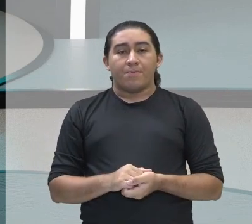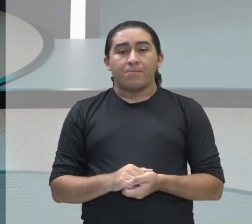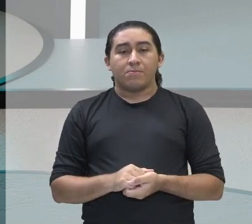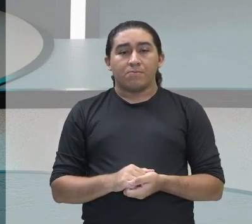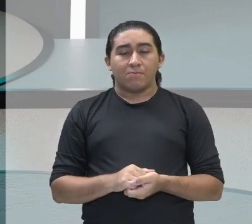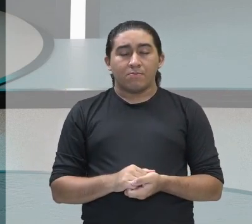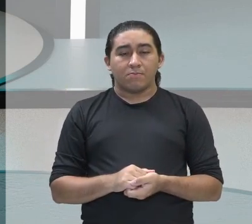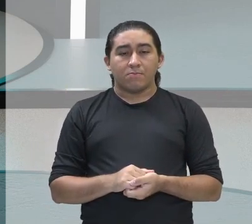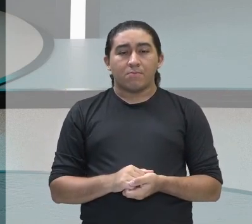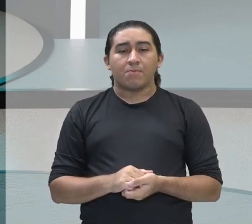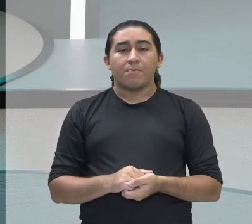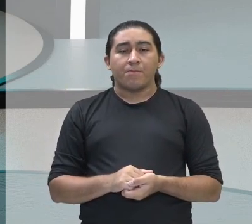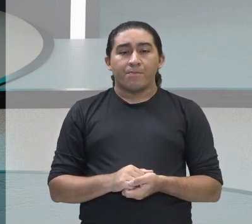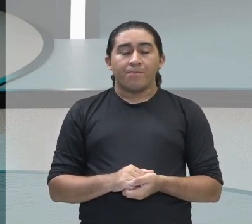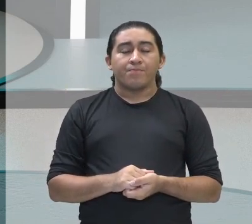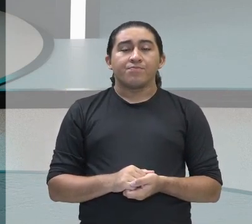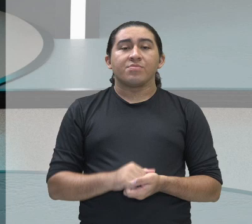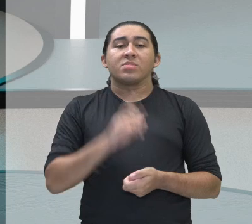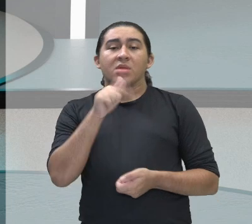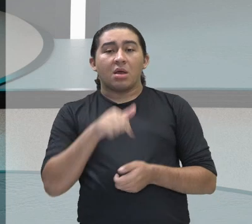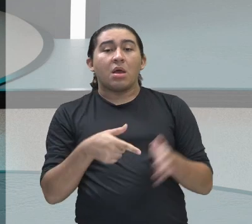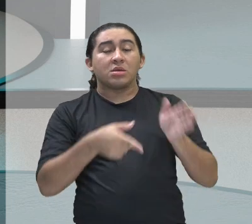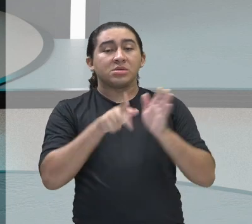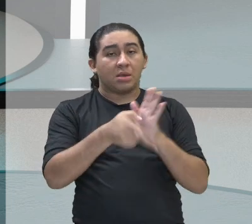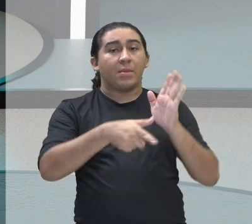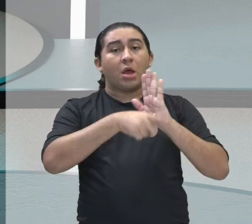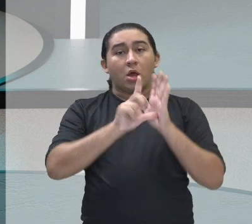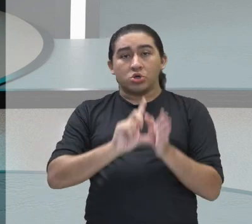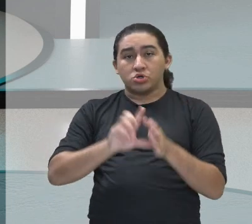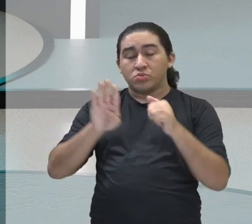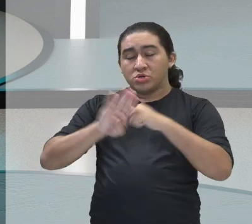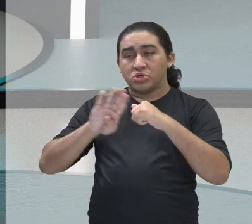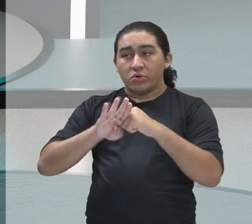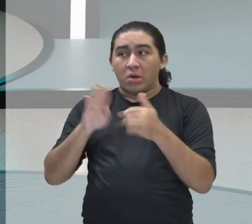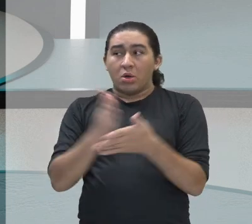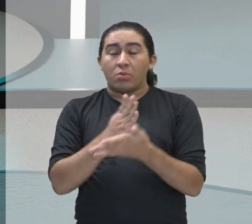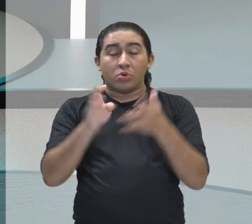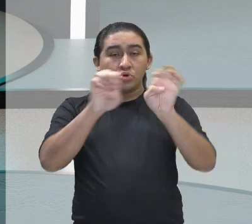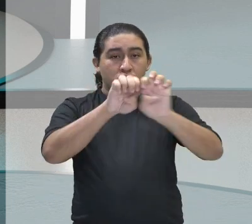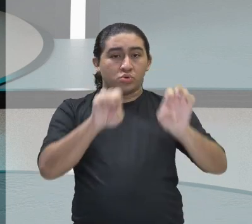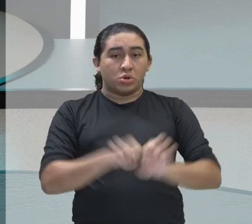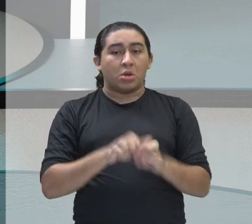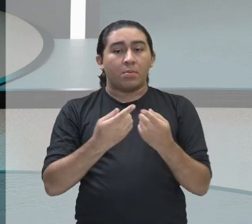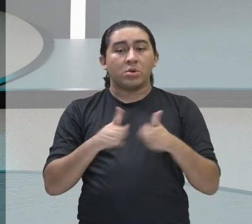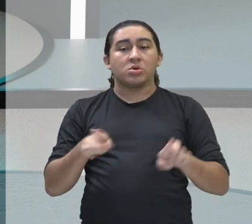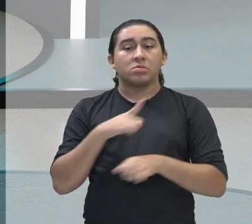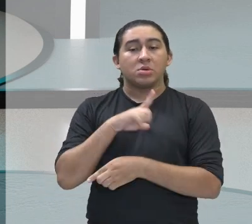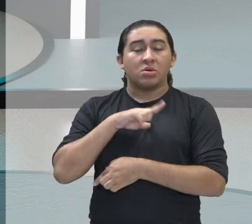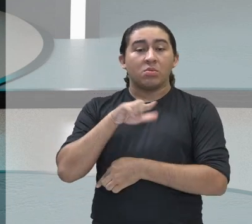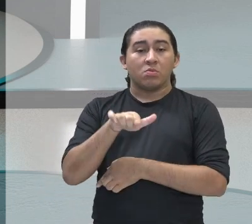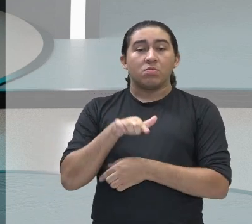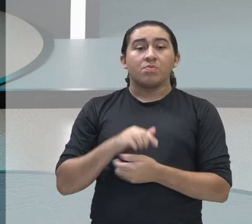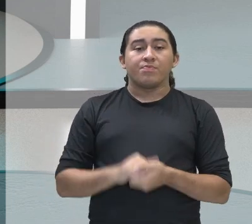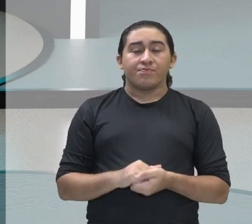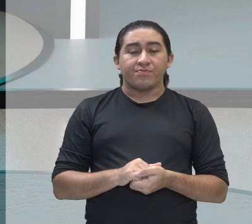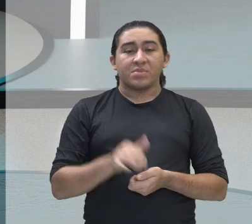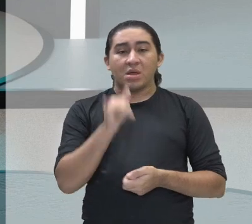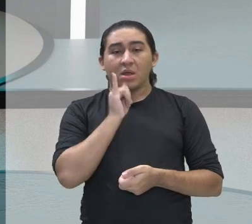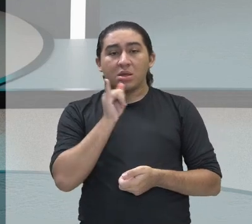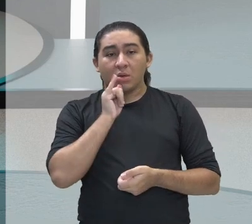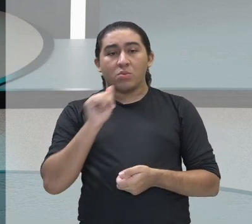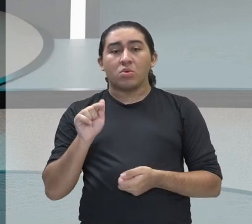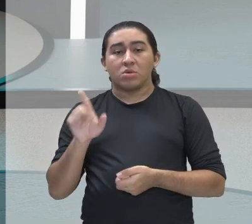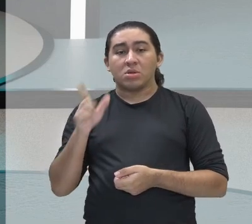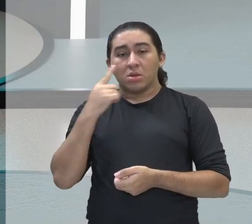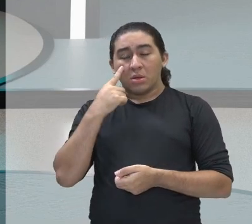normalmente vem antes do substantivo. Essa maior parte das estruturas aparece dessa forma. Por exemplo, graceful swim, né?